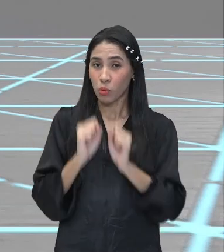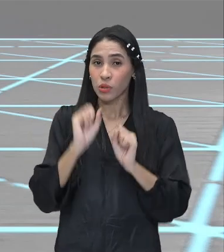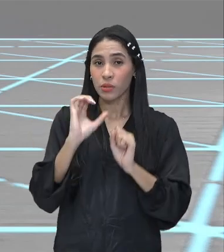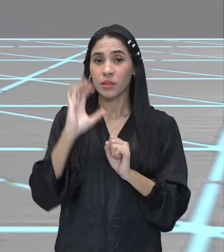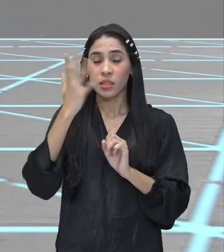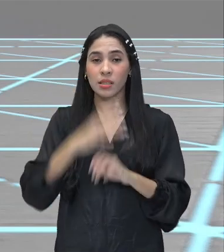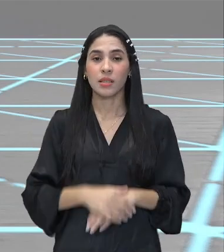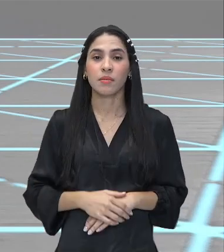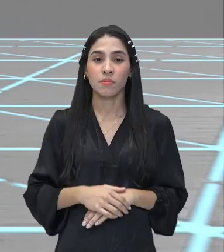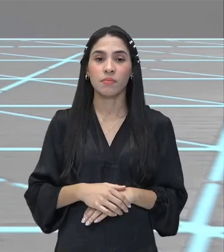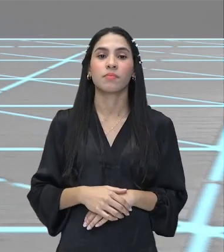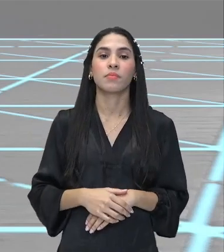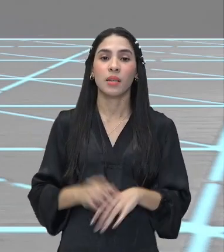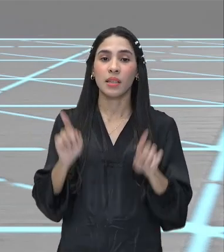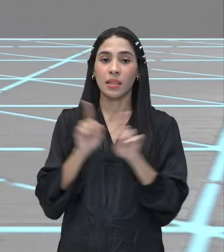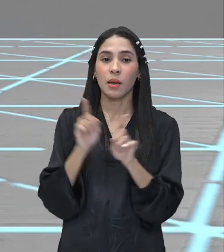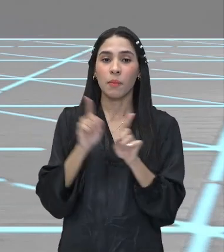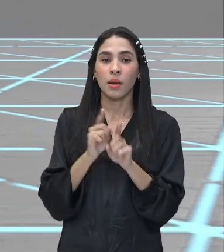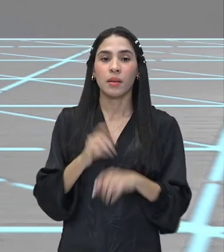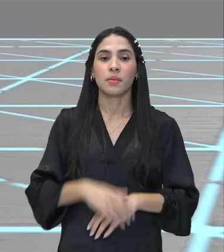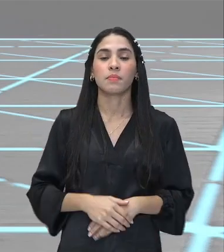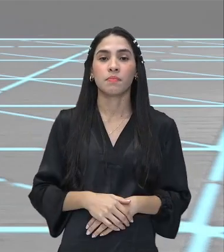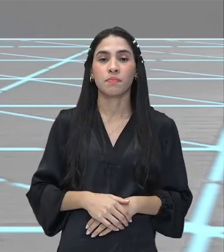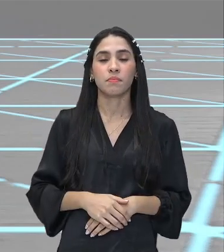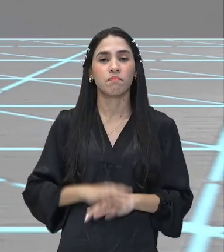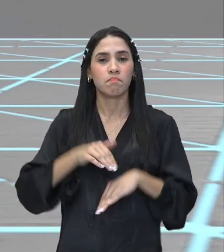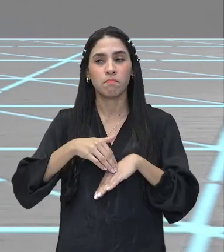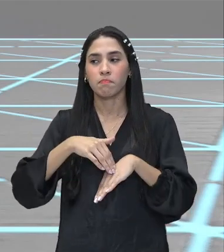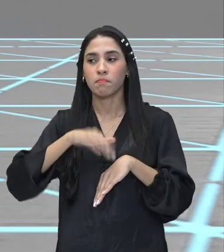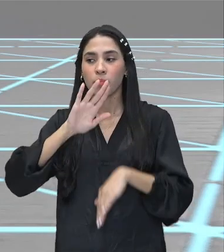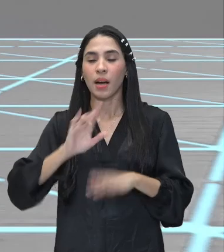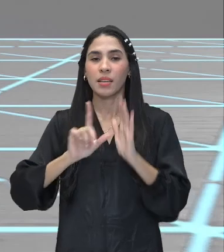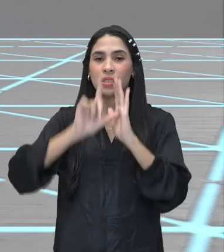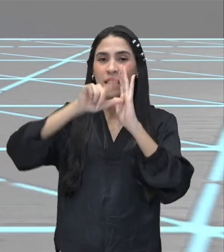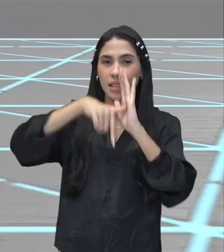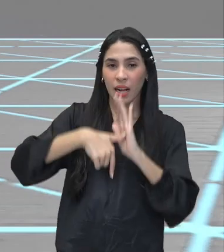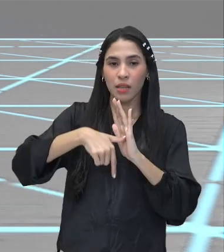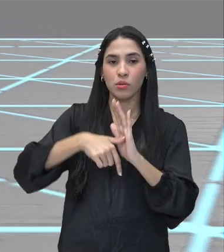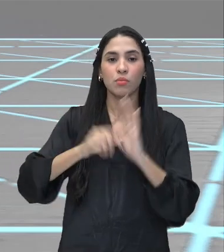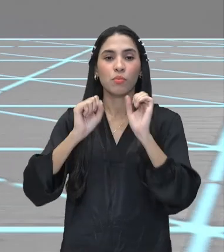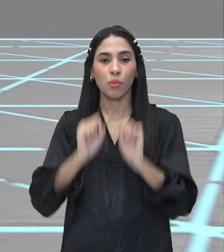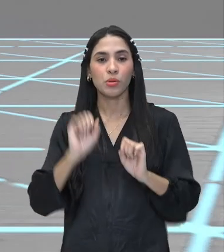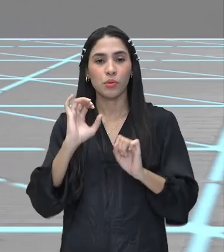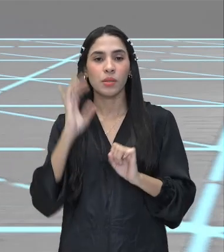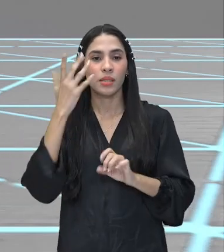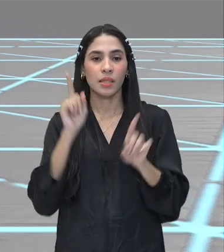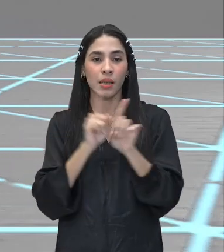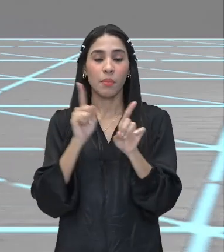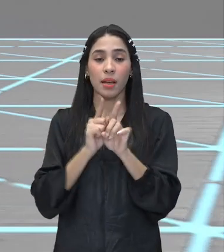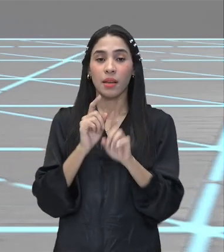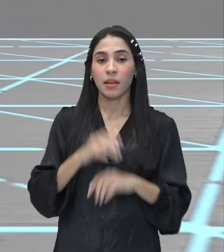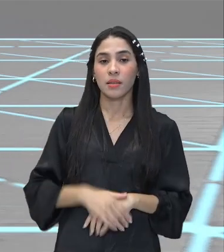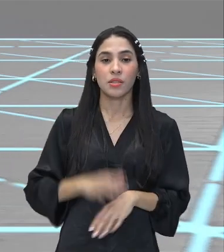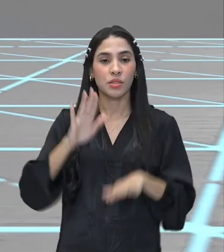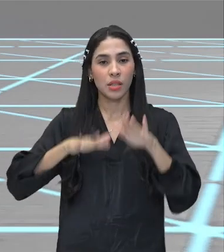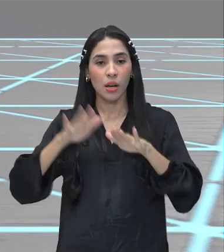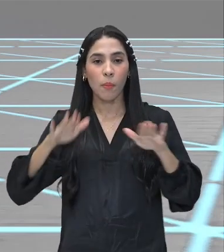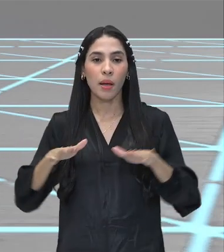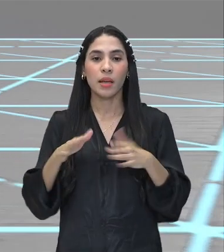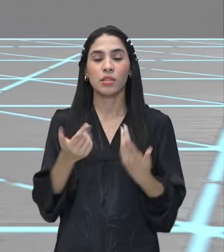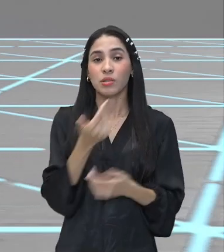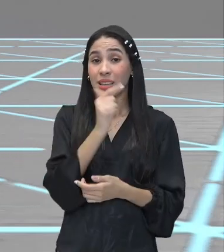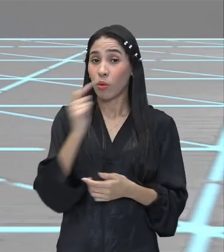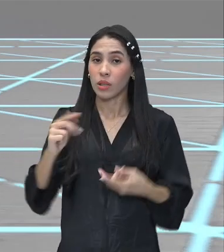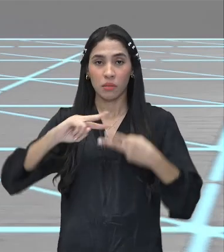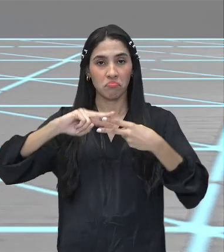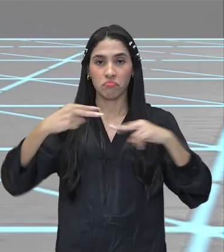E a de início tardio, que é o tipo mais comum, né, o que mais ocorre, que acontece ali geralmente sem uma